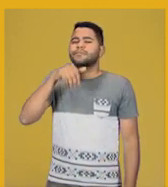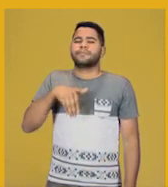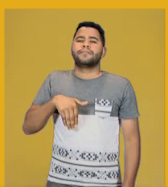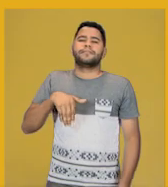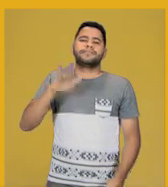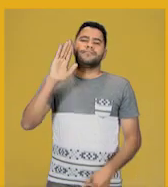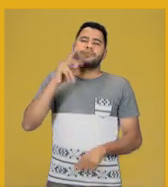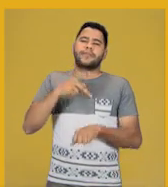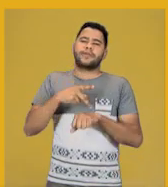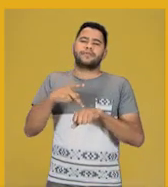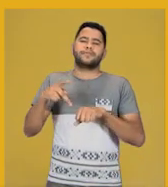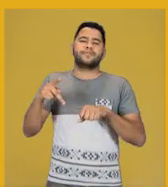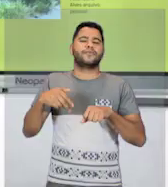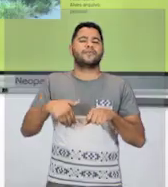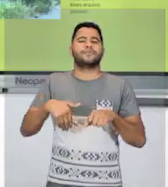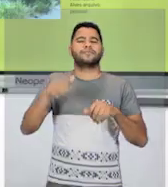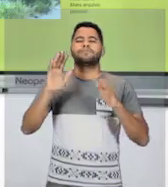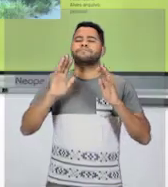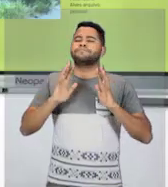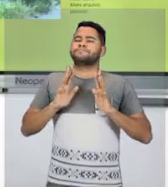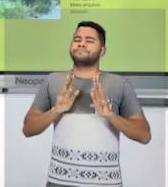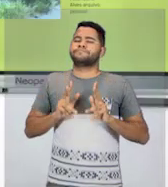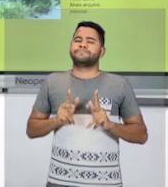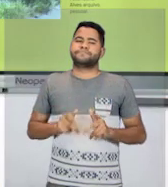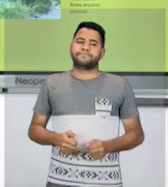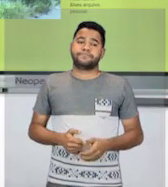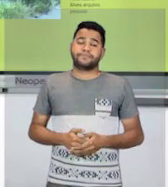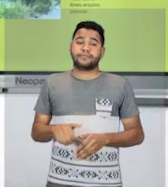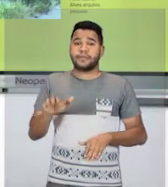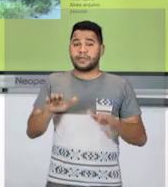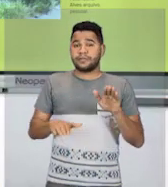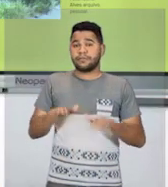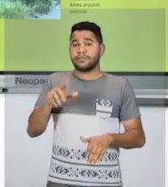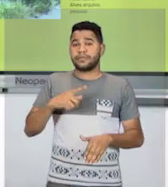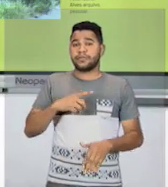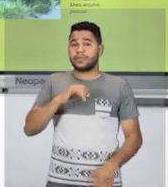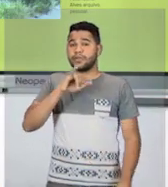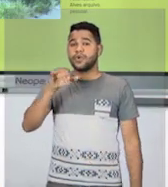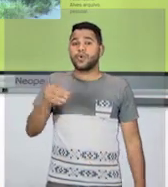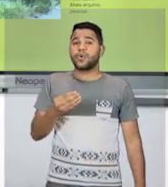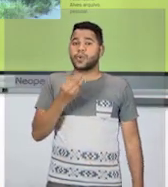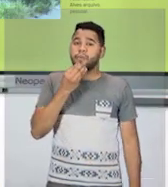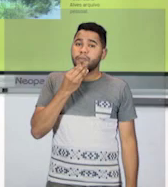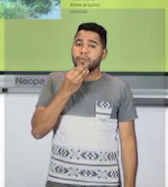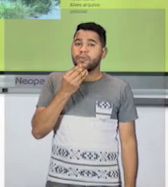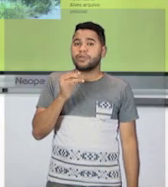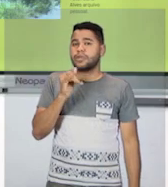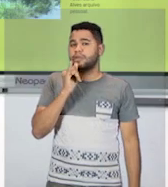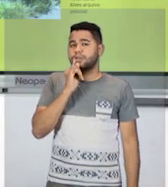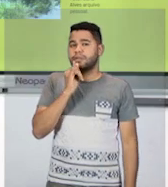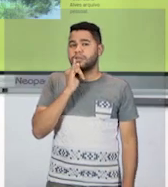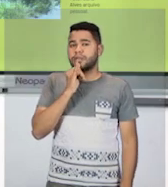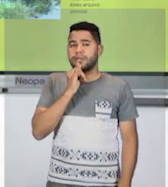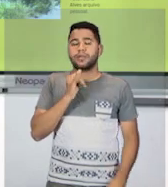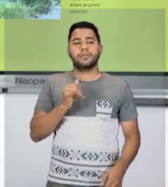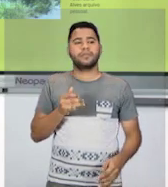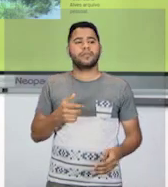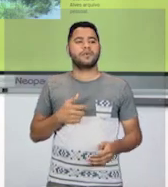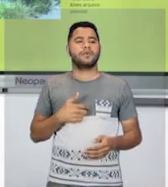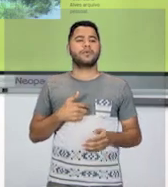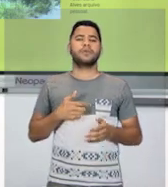por um ar bem mais limpo são as vezes a gente tem oportunidade né que passar por um